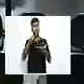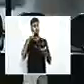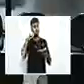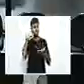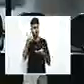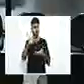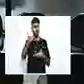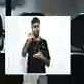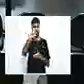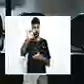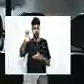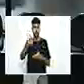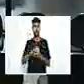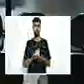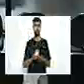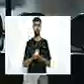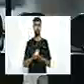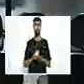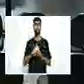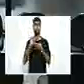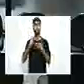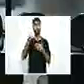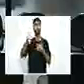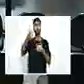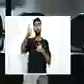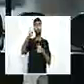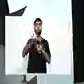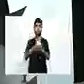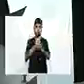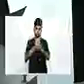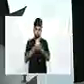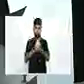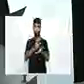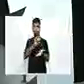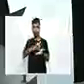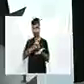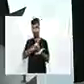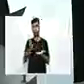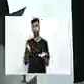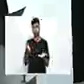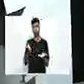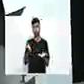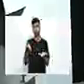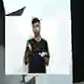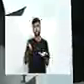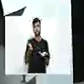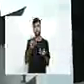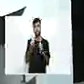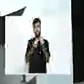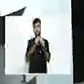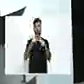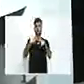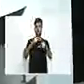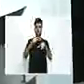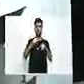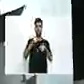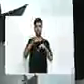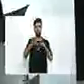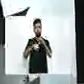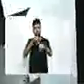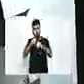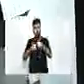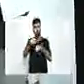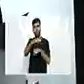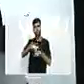de lá e primeiro parabenizar viu Martin pela forma que é feita a coleta lá no no